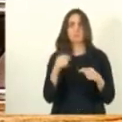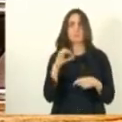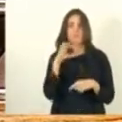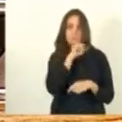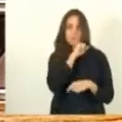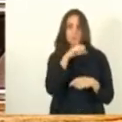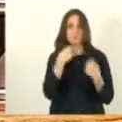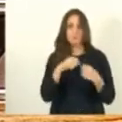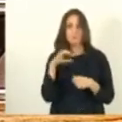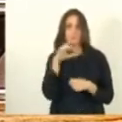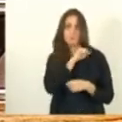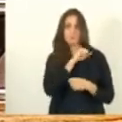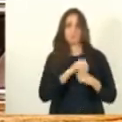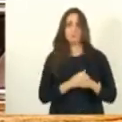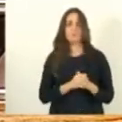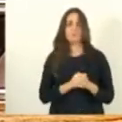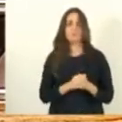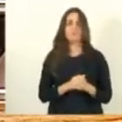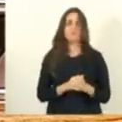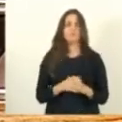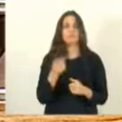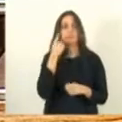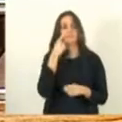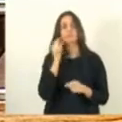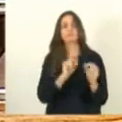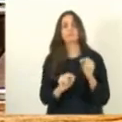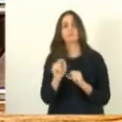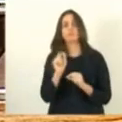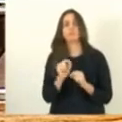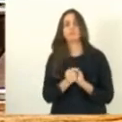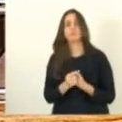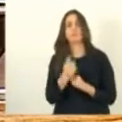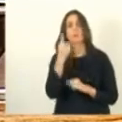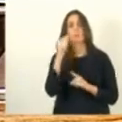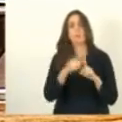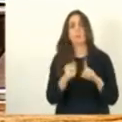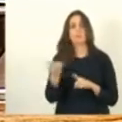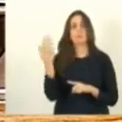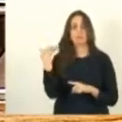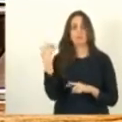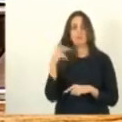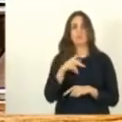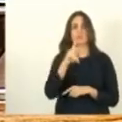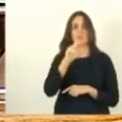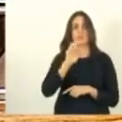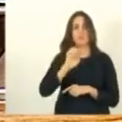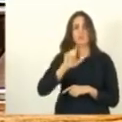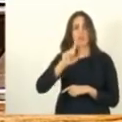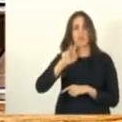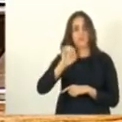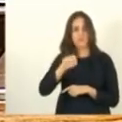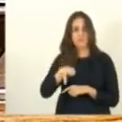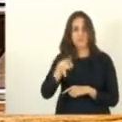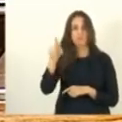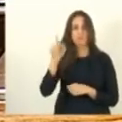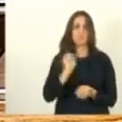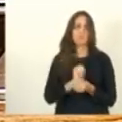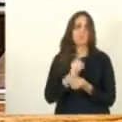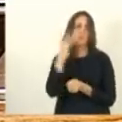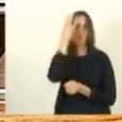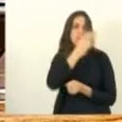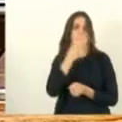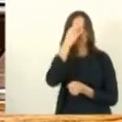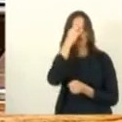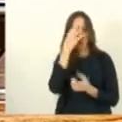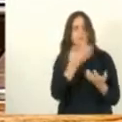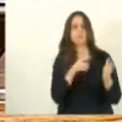ser rápido, porque o que nós estamos vendo foi há um mês atrás o Kevin, que morreu esperando 4 horas, agora esse que